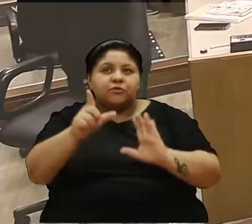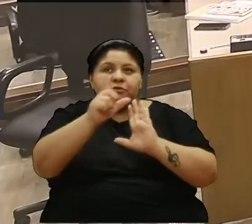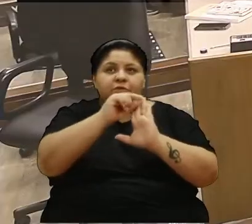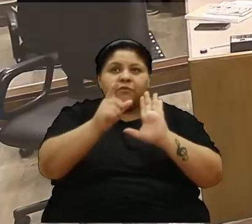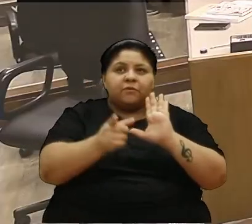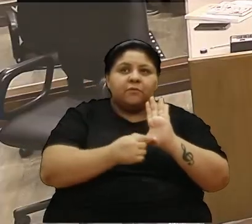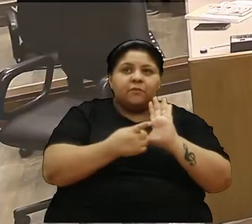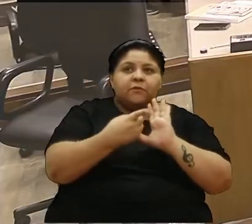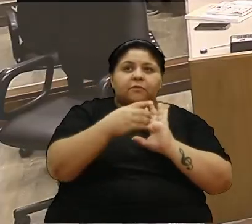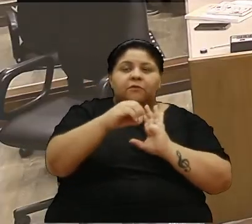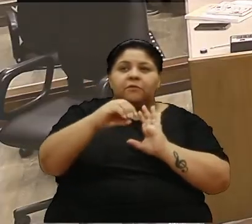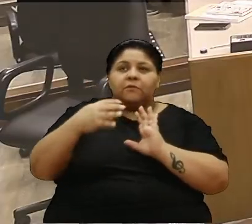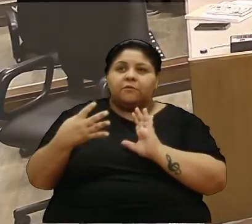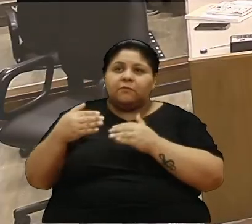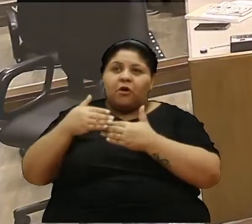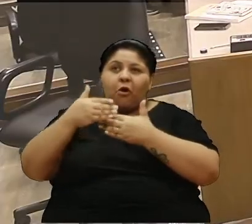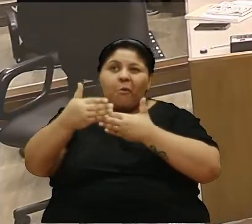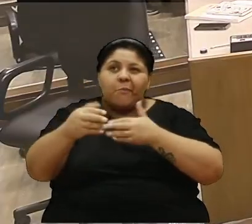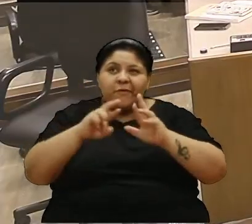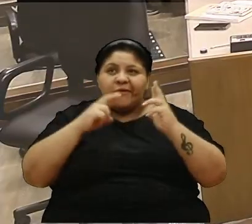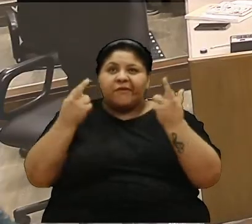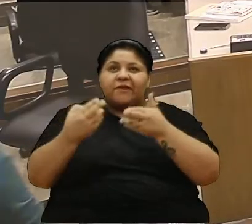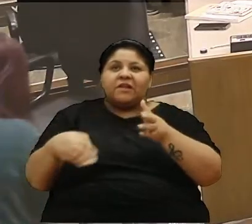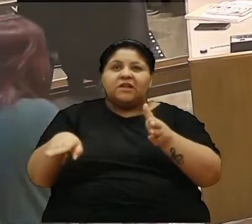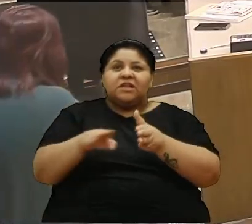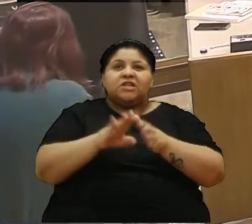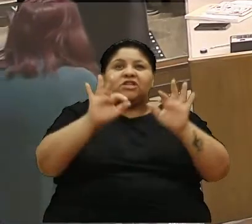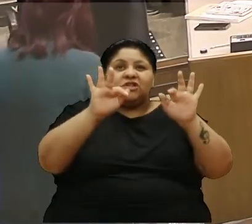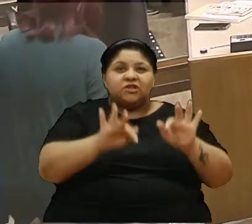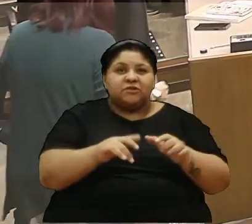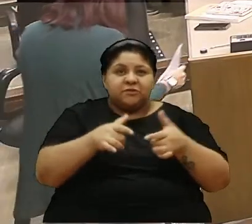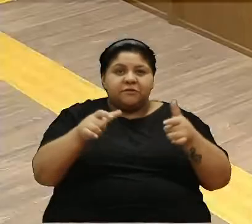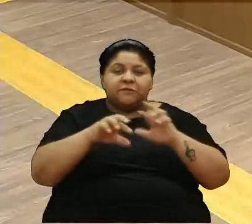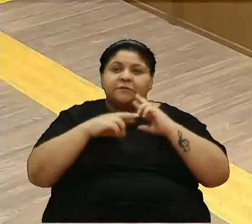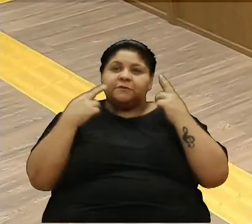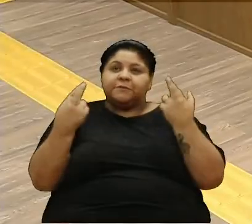104, prorrogação da sessão até o final do grande expediente. Em votação,